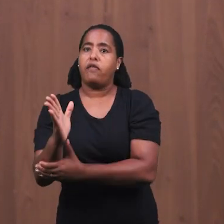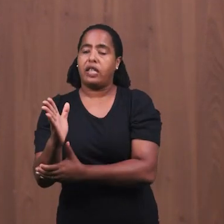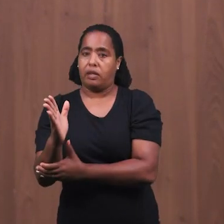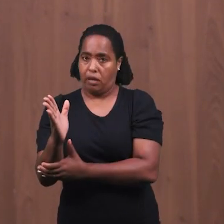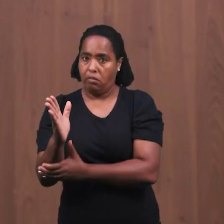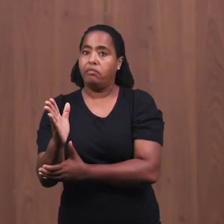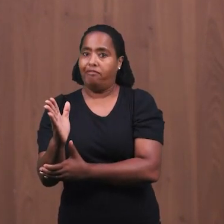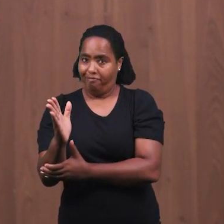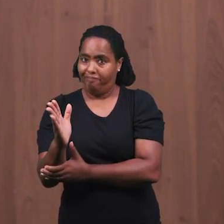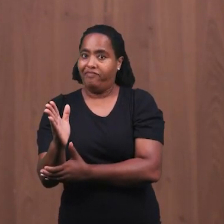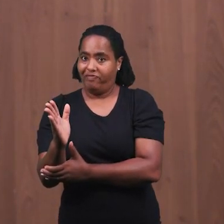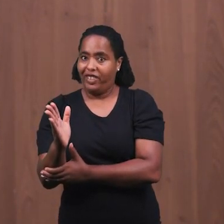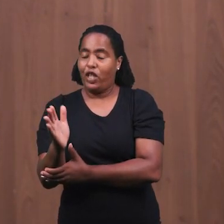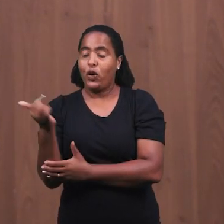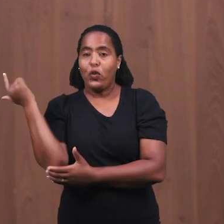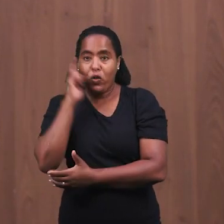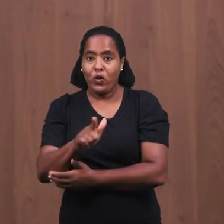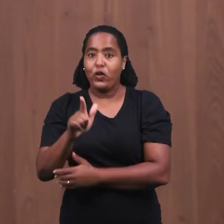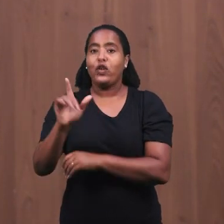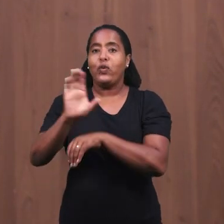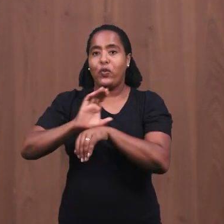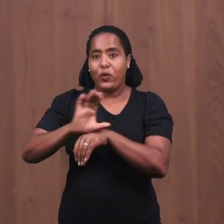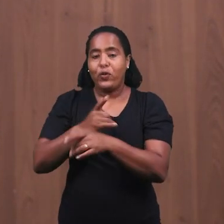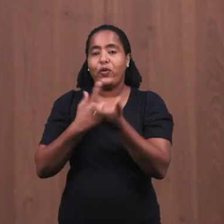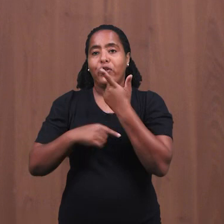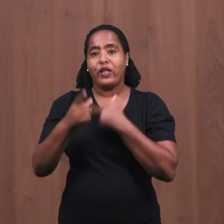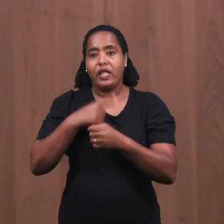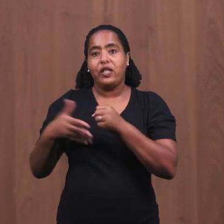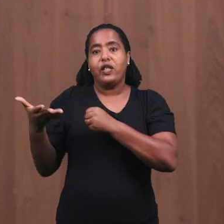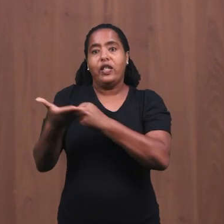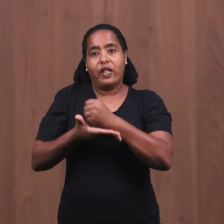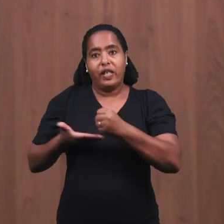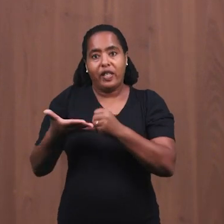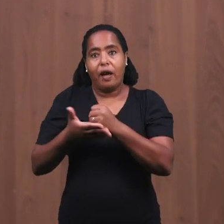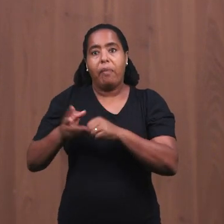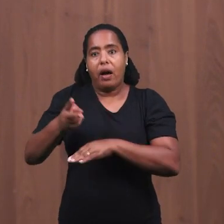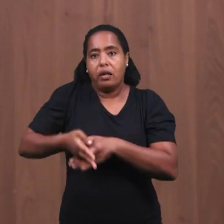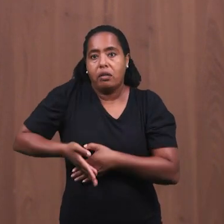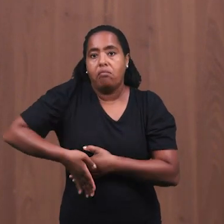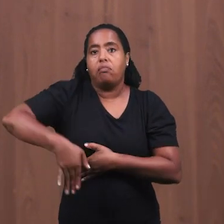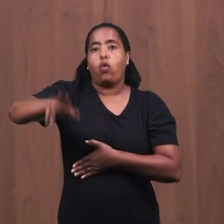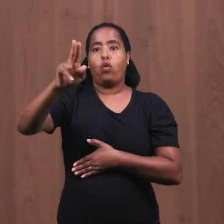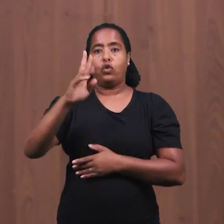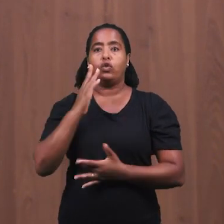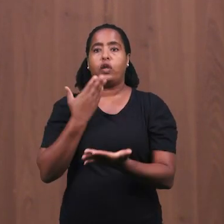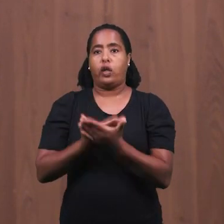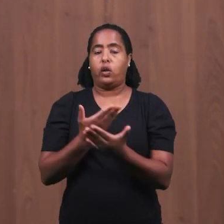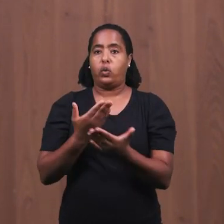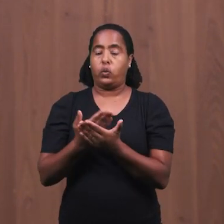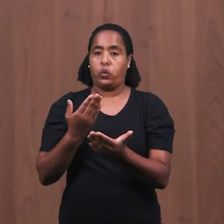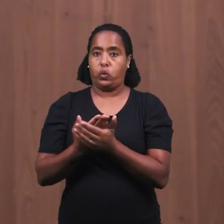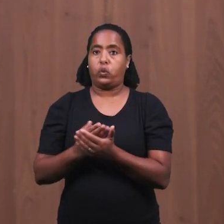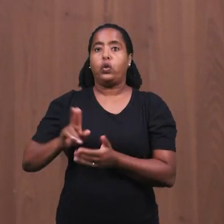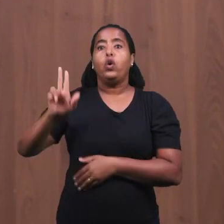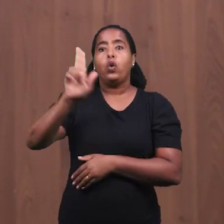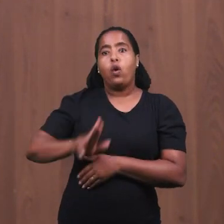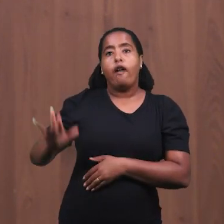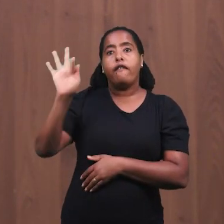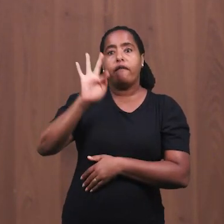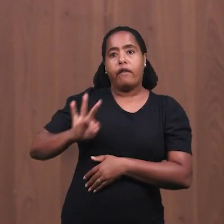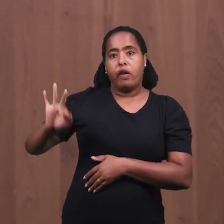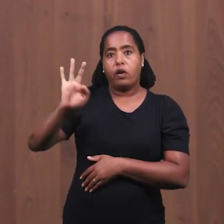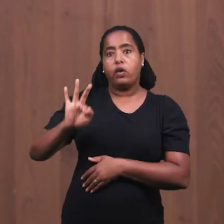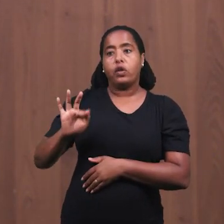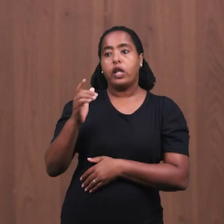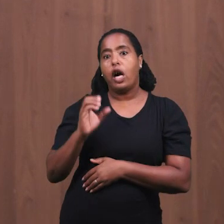e realizar o curso que deseja, e que dará fundamentação para prosseguir nos estudos com curso superior ou